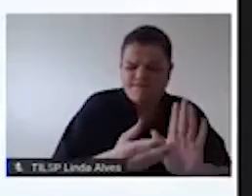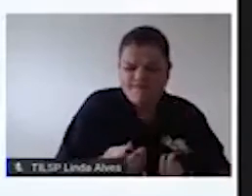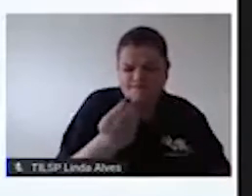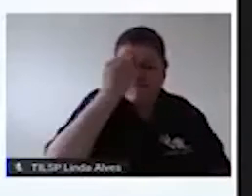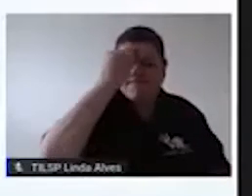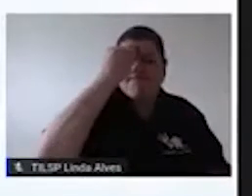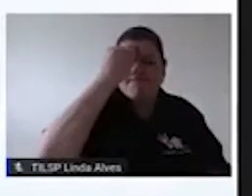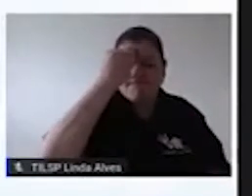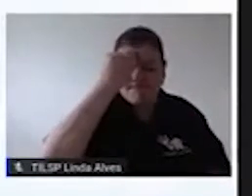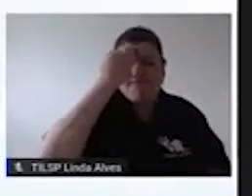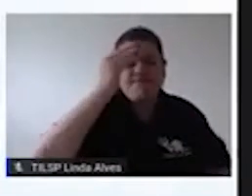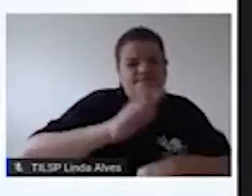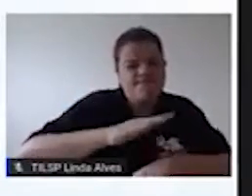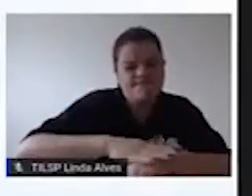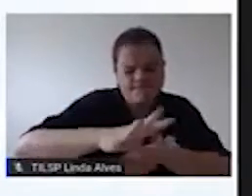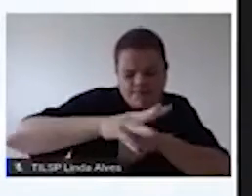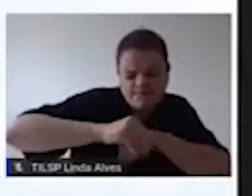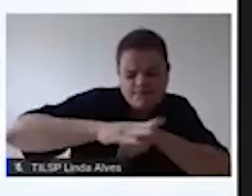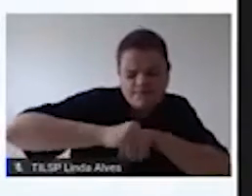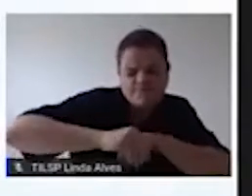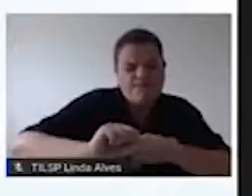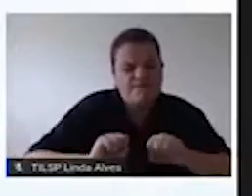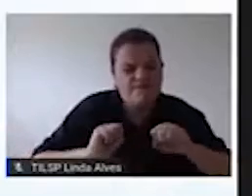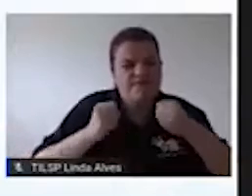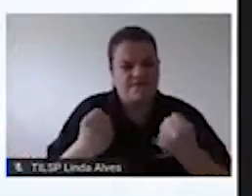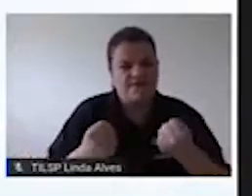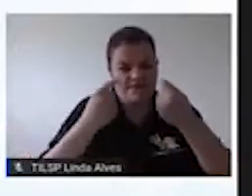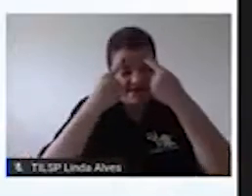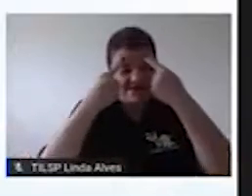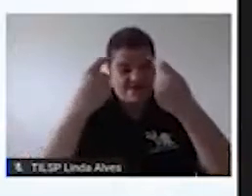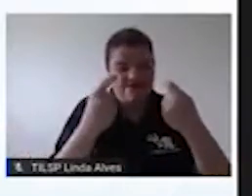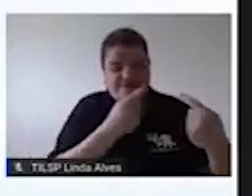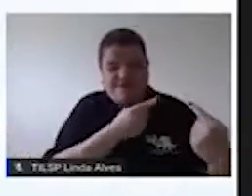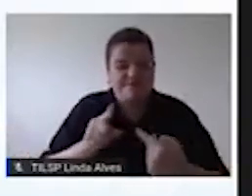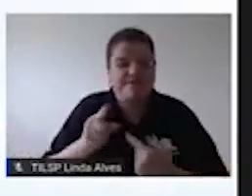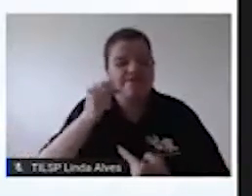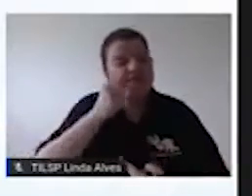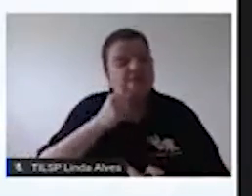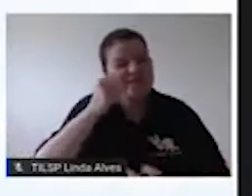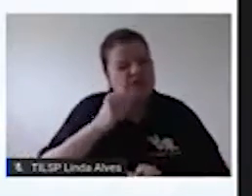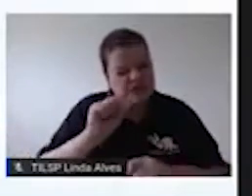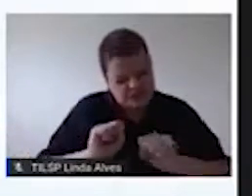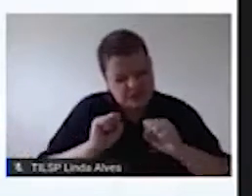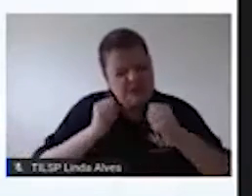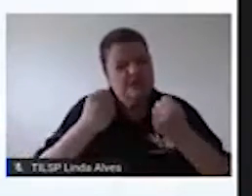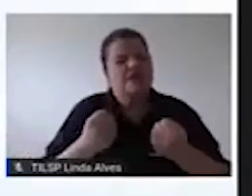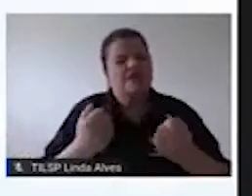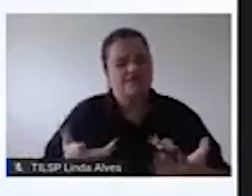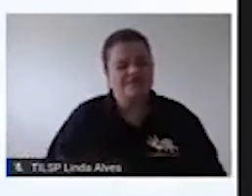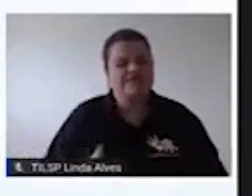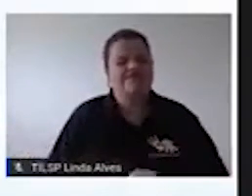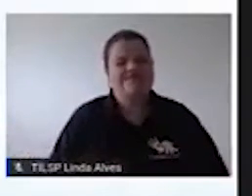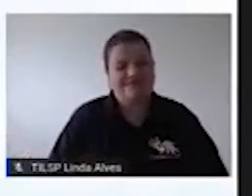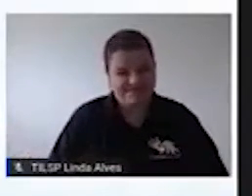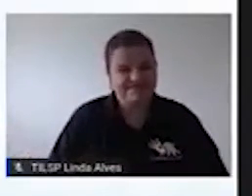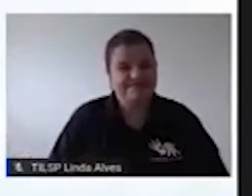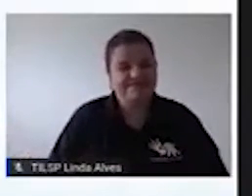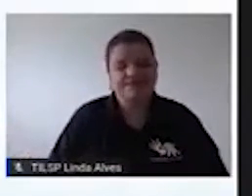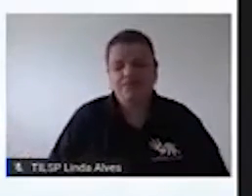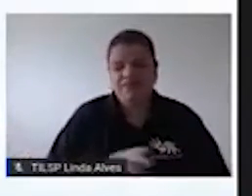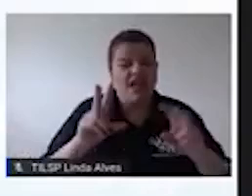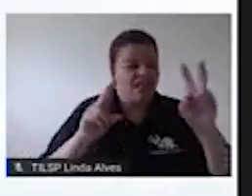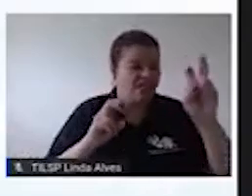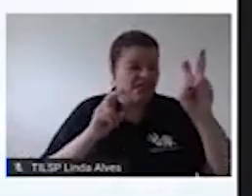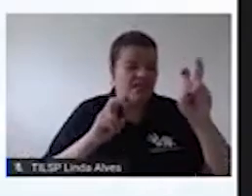essa capacidade de defender essa temática como um tema tão prioritário quanto discutir